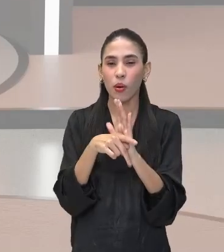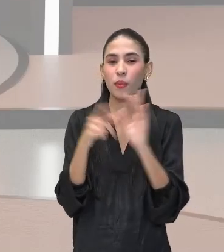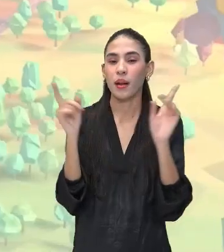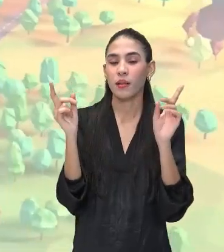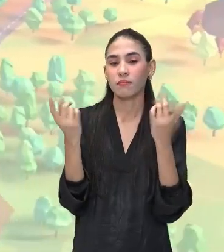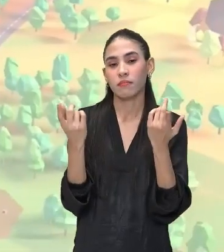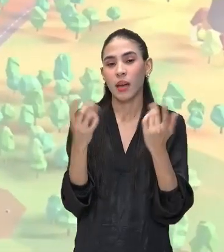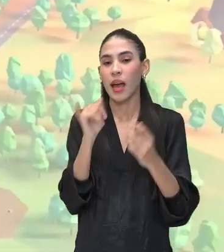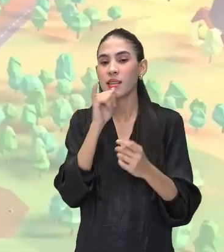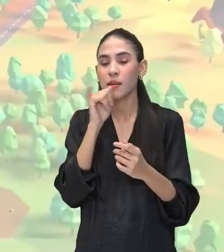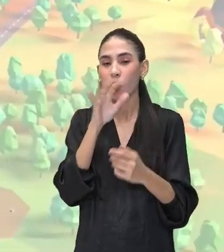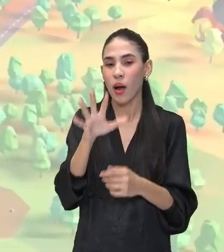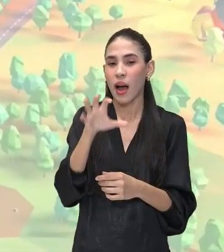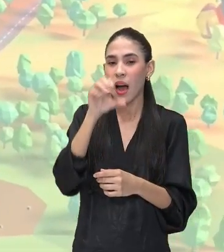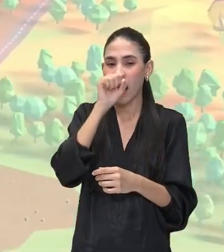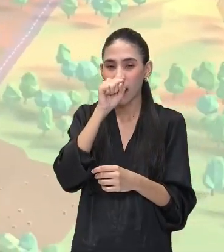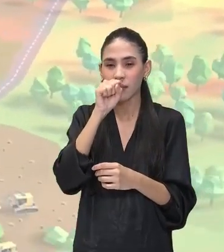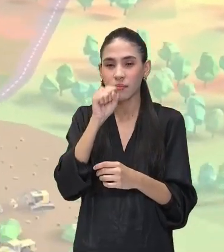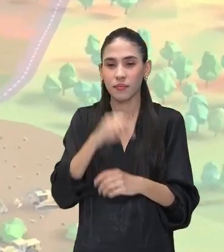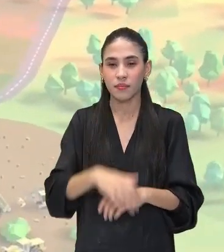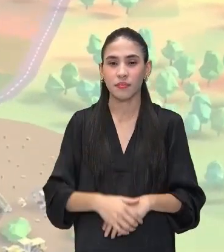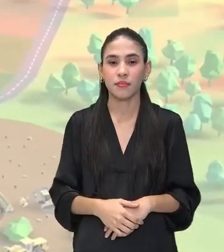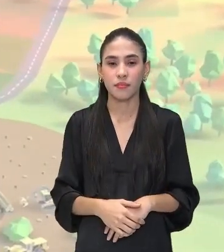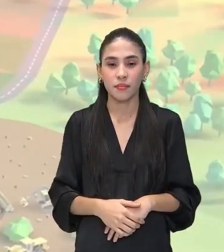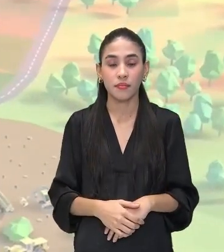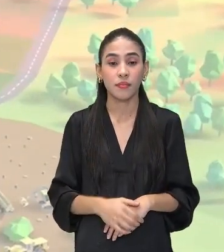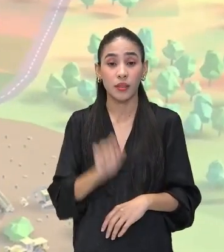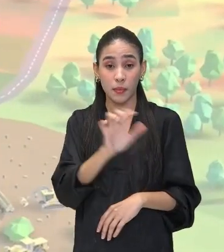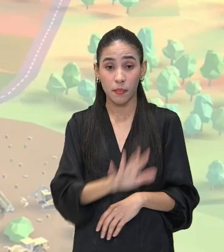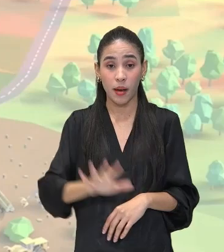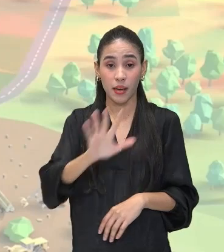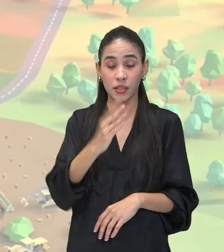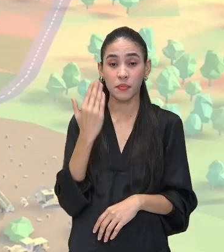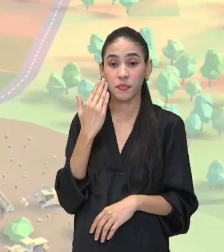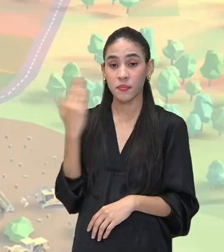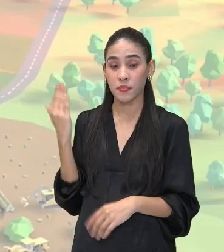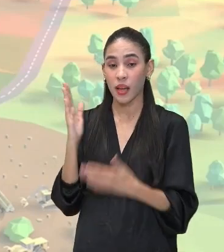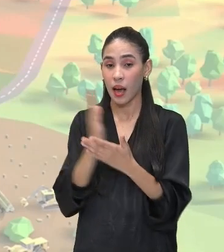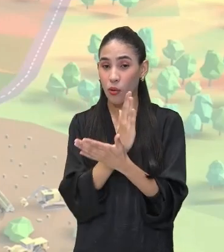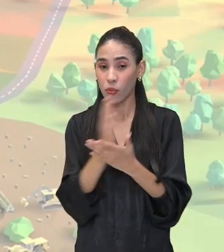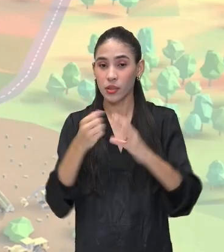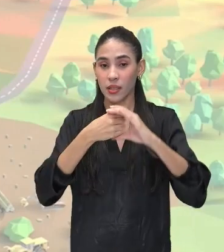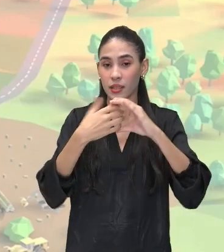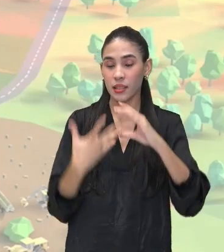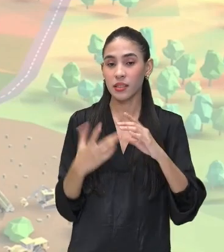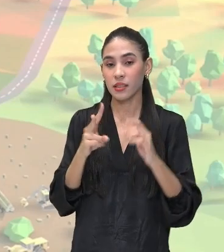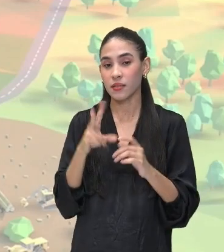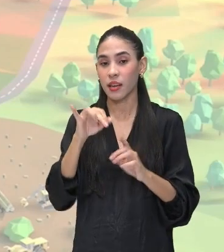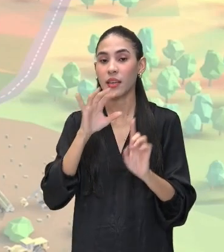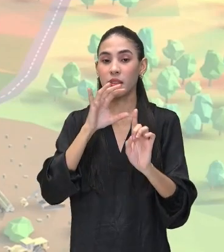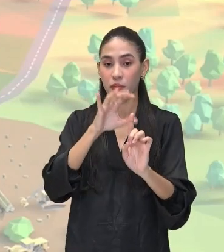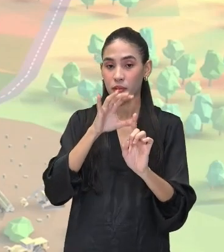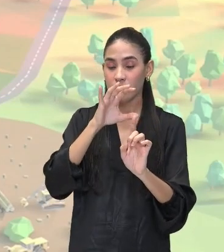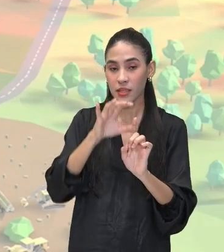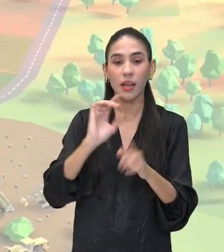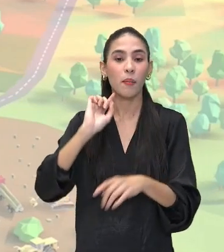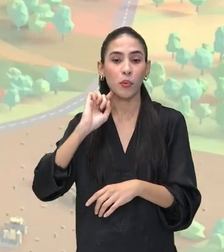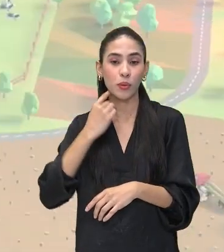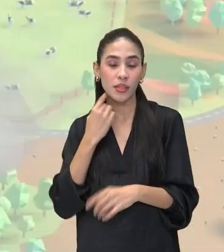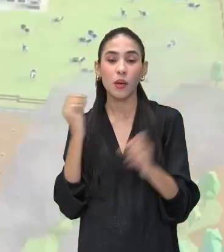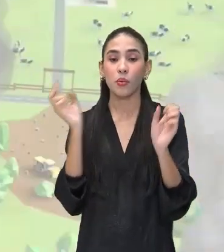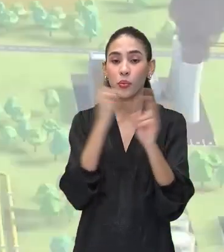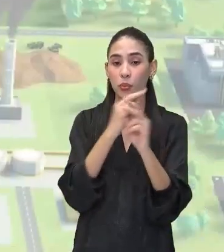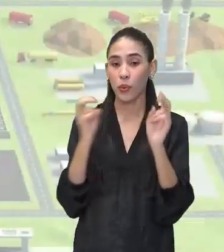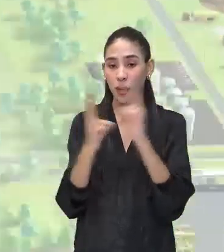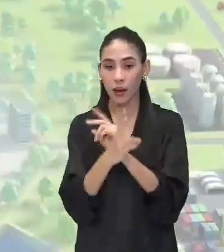podem observar nesta animação, né? Alguns fatores que vão contribuir aí para a poluição agrícola do ar,